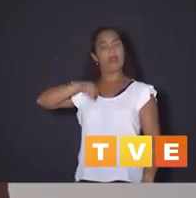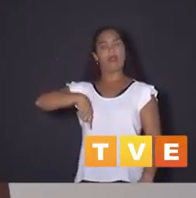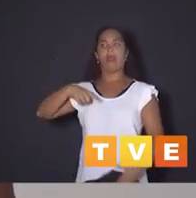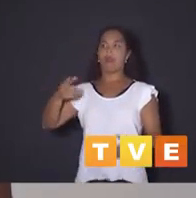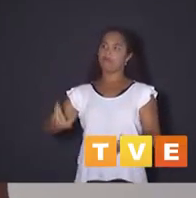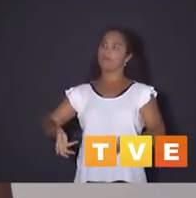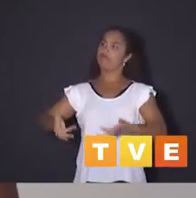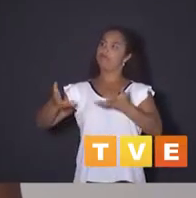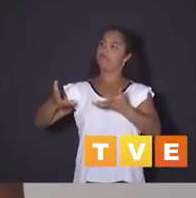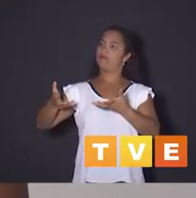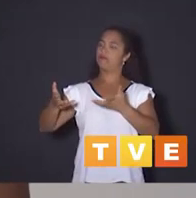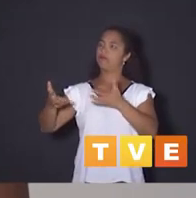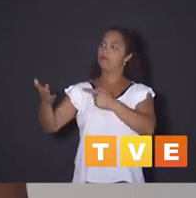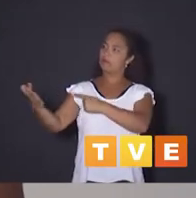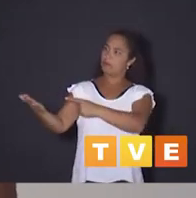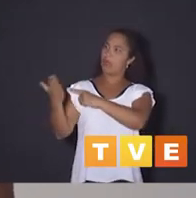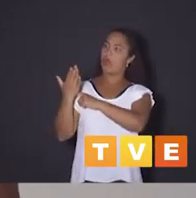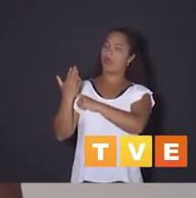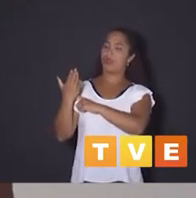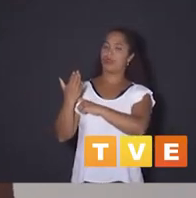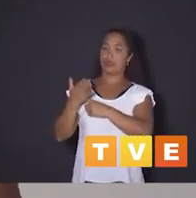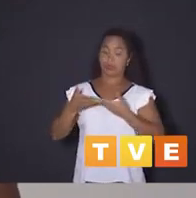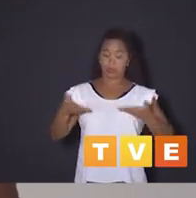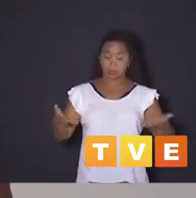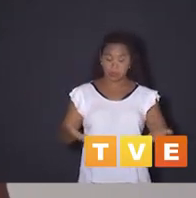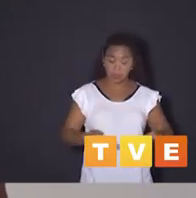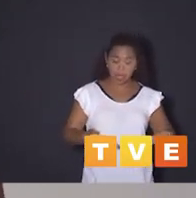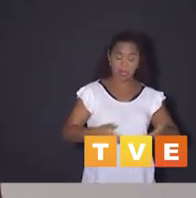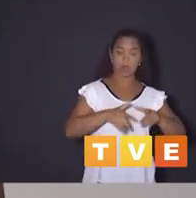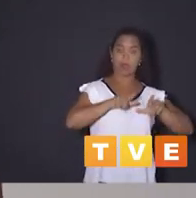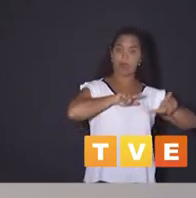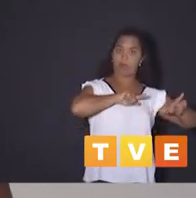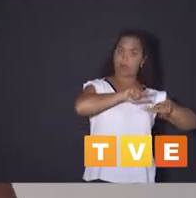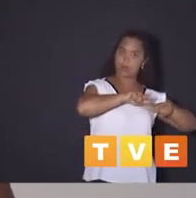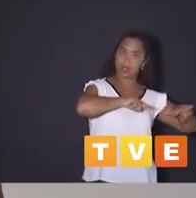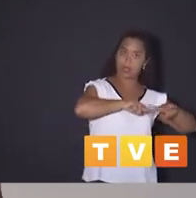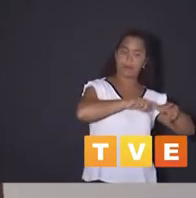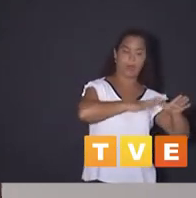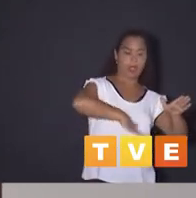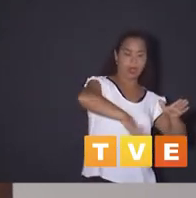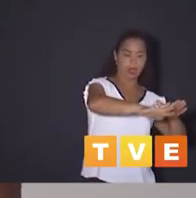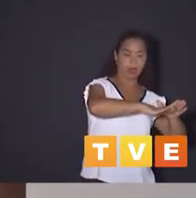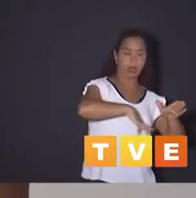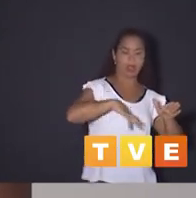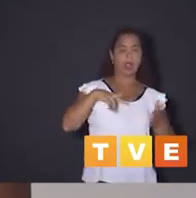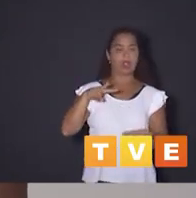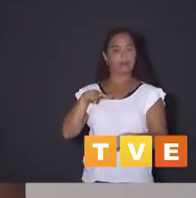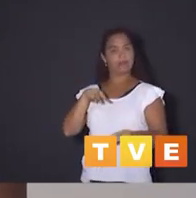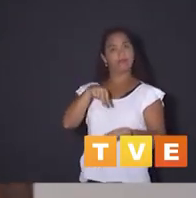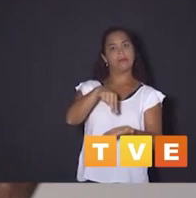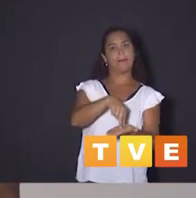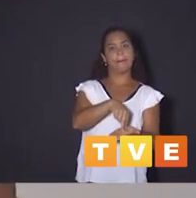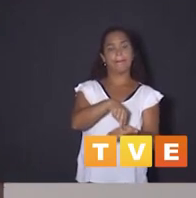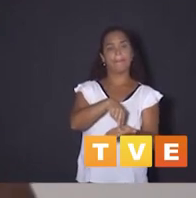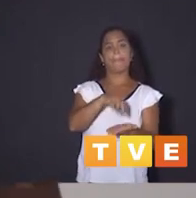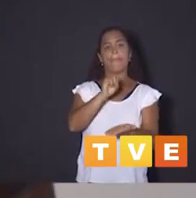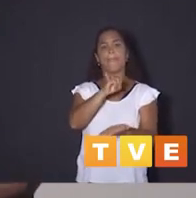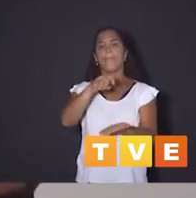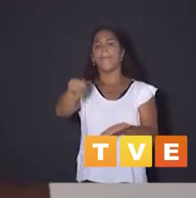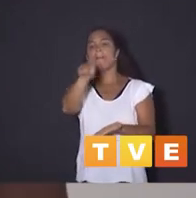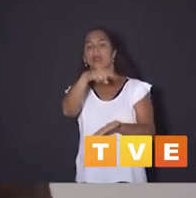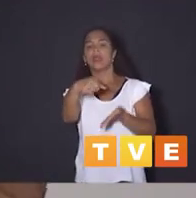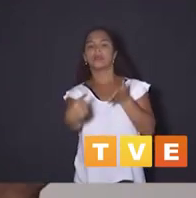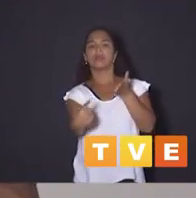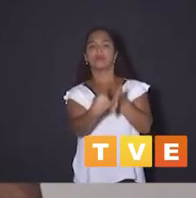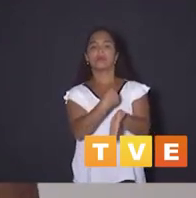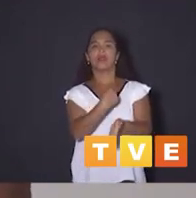seja uma situação recente no meio ambiente de trabalho ainda quando a minha presença questionada quando se é difícil